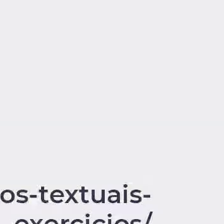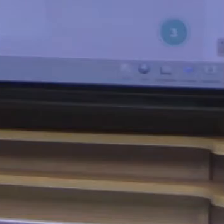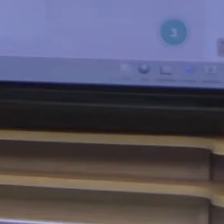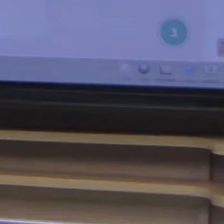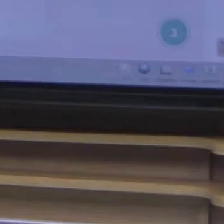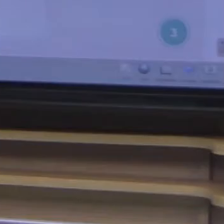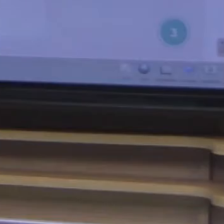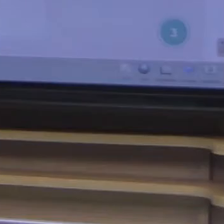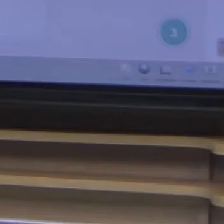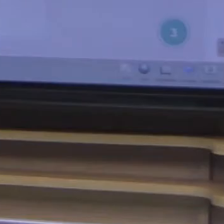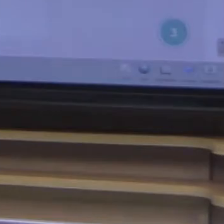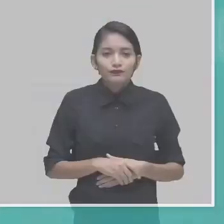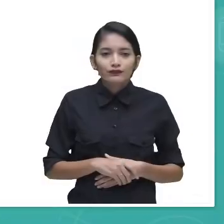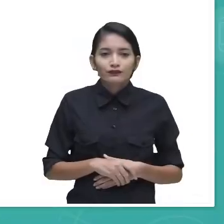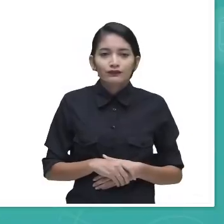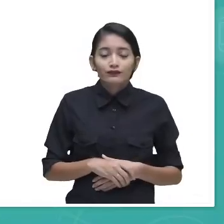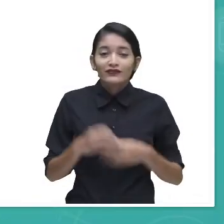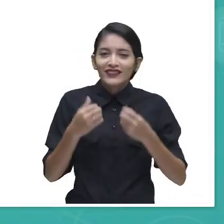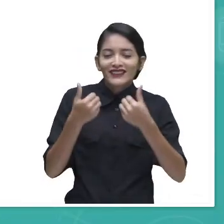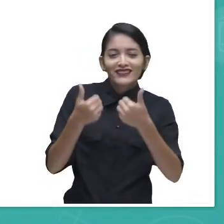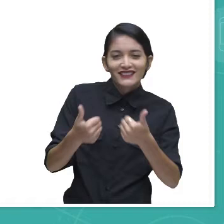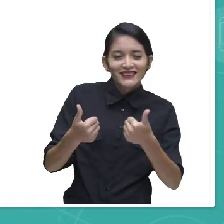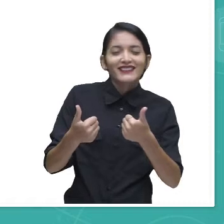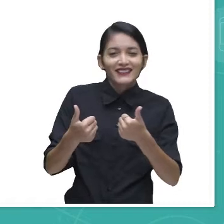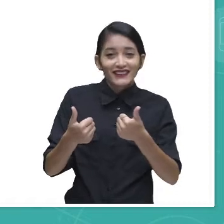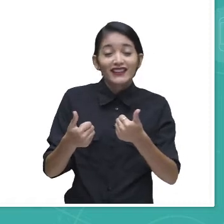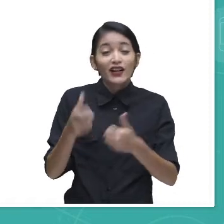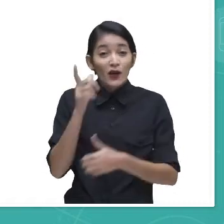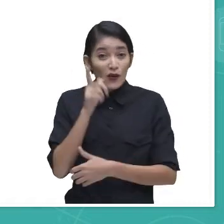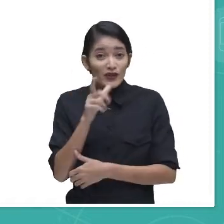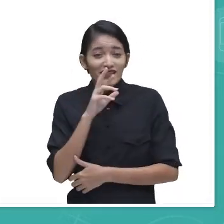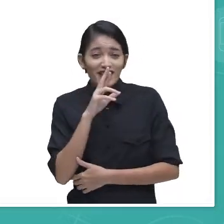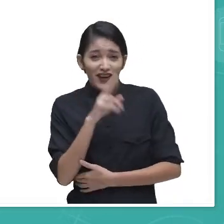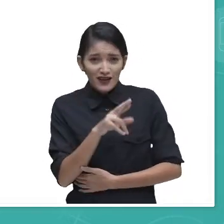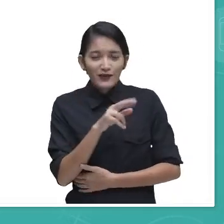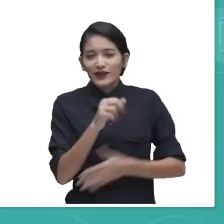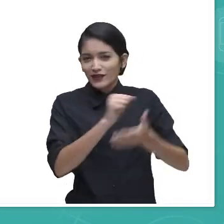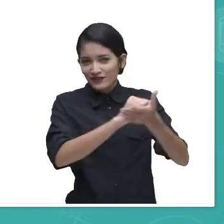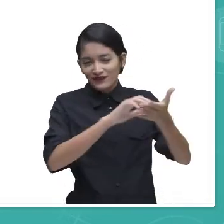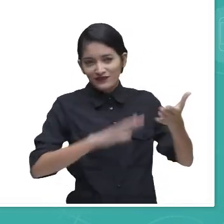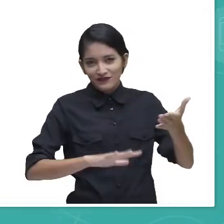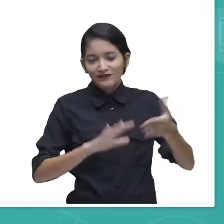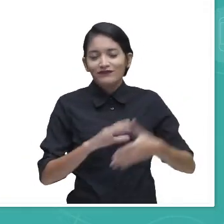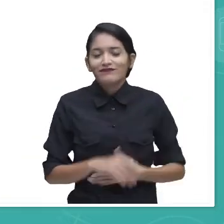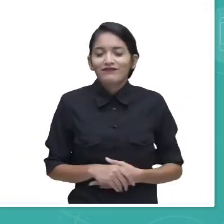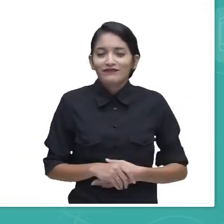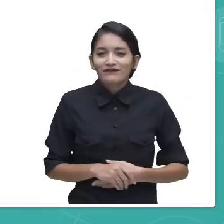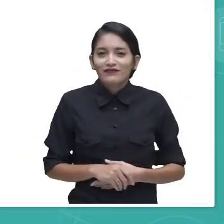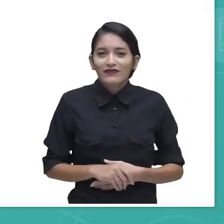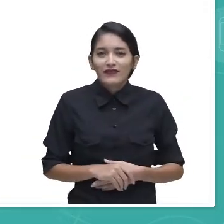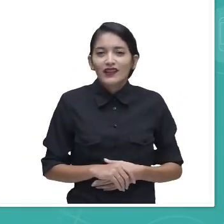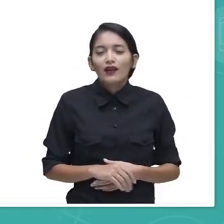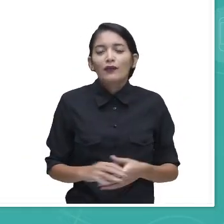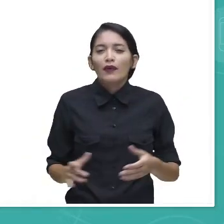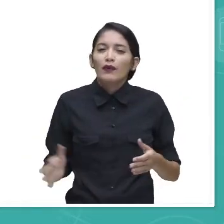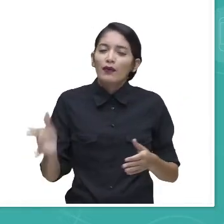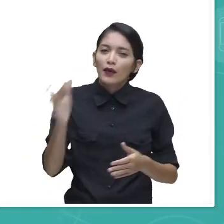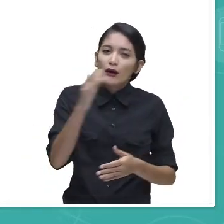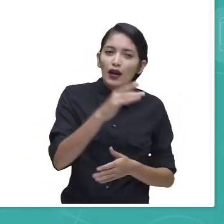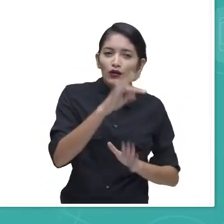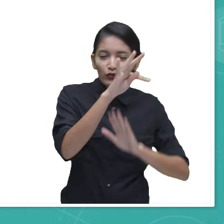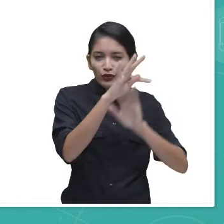Muito bem, turmas. Conseguiram responder à atividade? Então, vamos voltar lá no texto para a gente